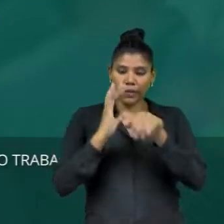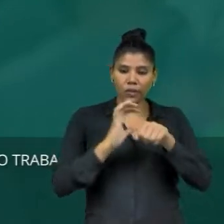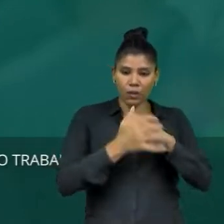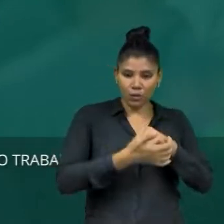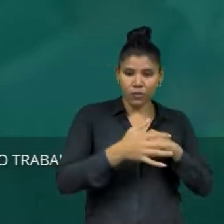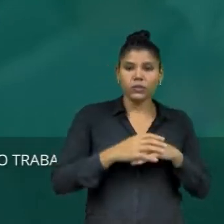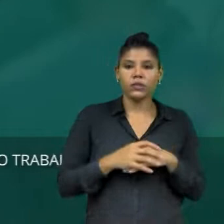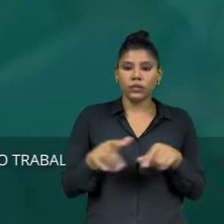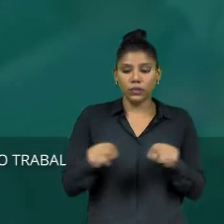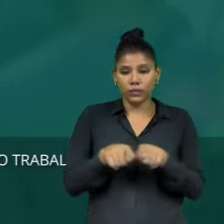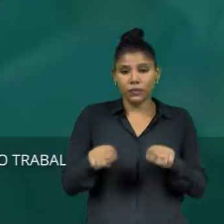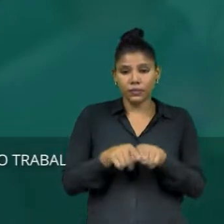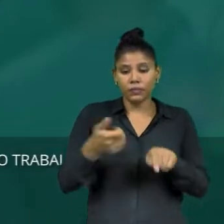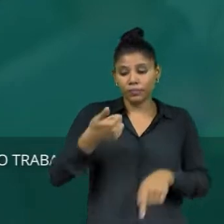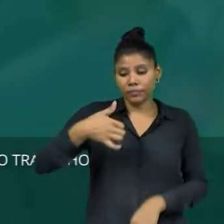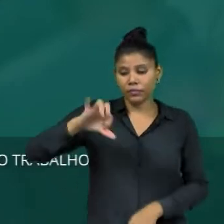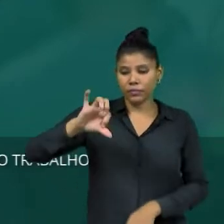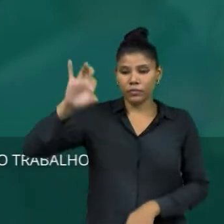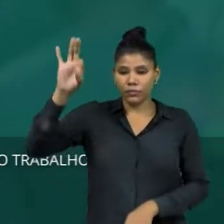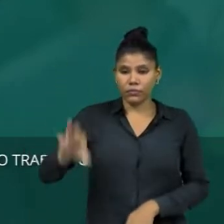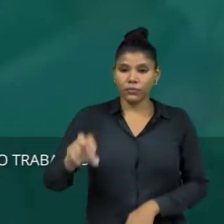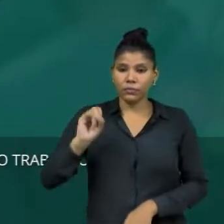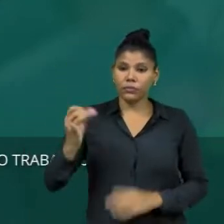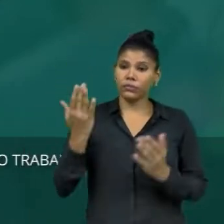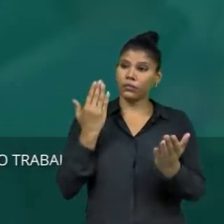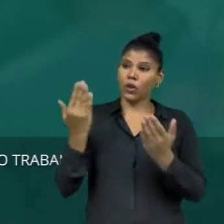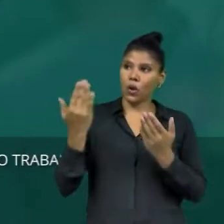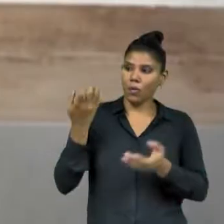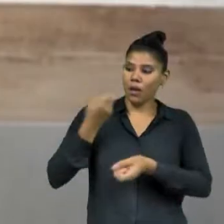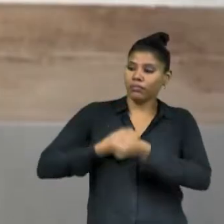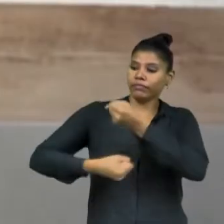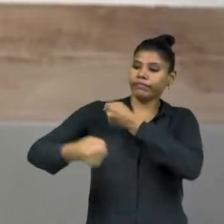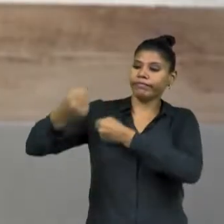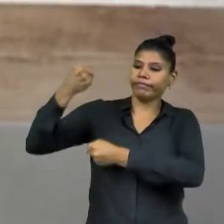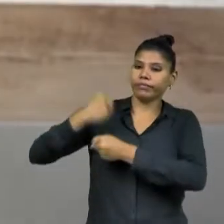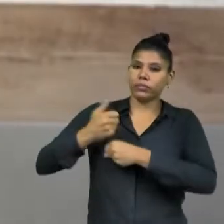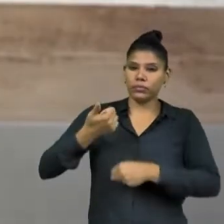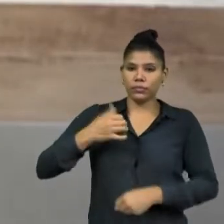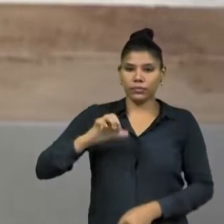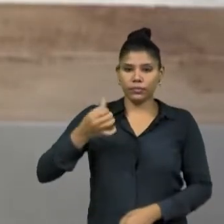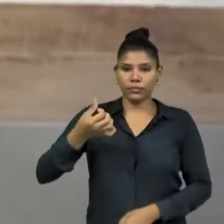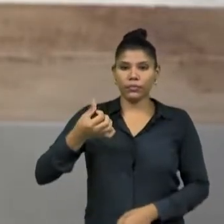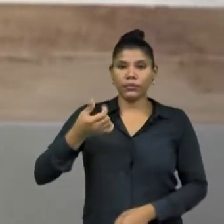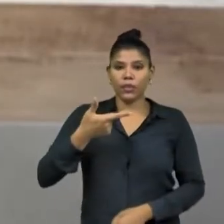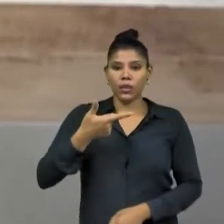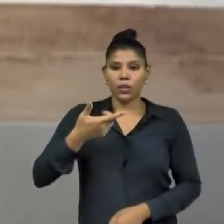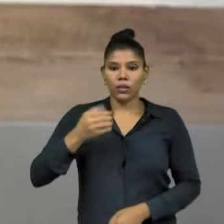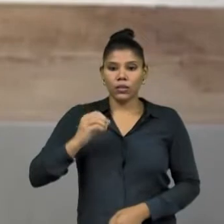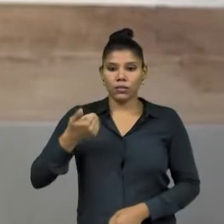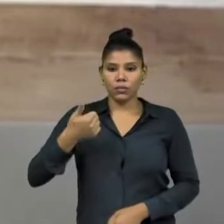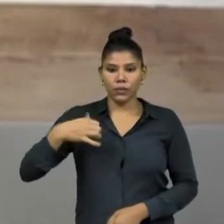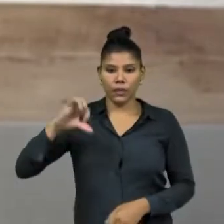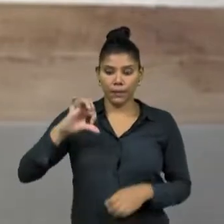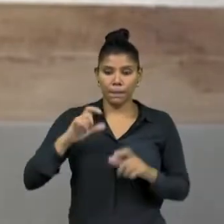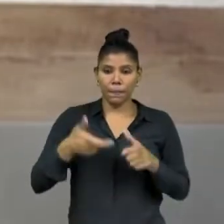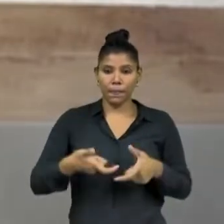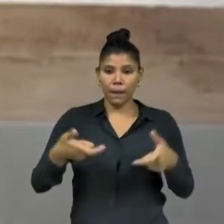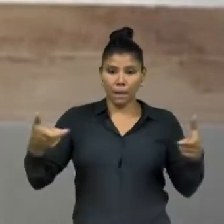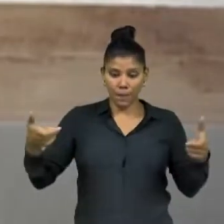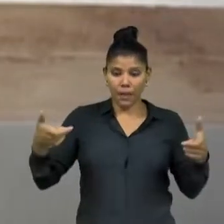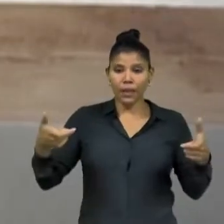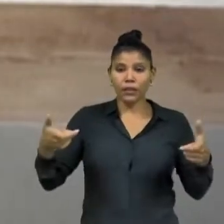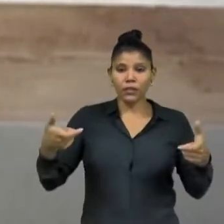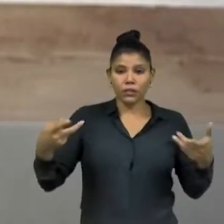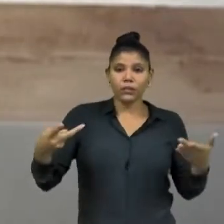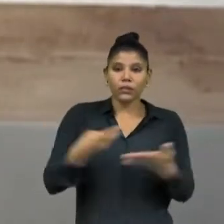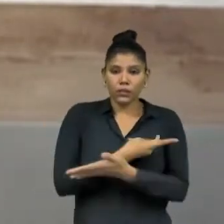de 19,5% na comparação com 2019. O aumento dos casos de assédio sexual, sobretudo